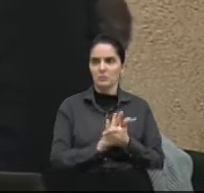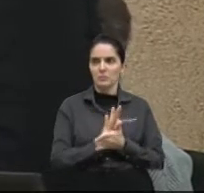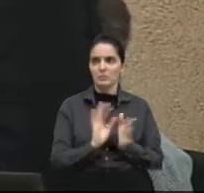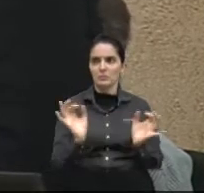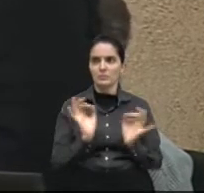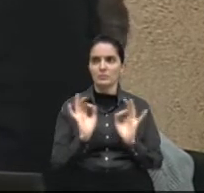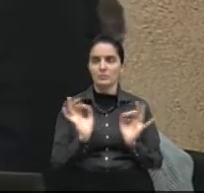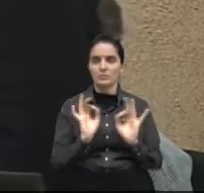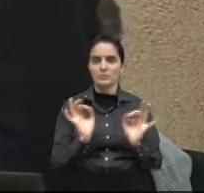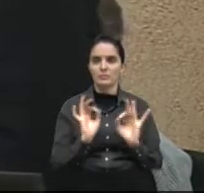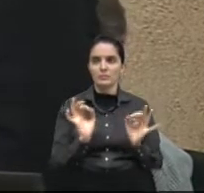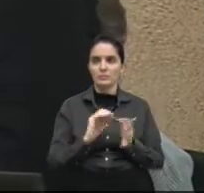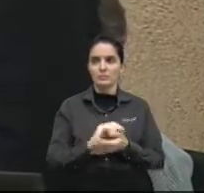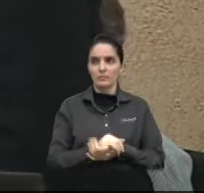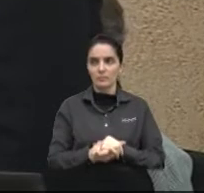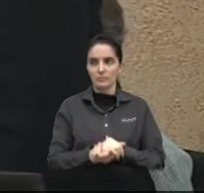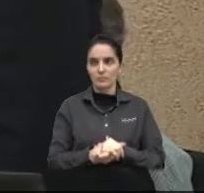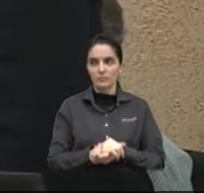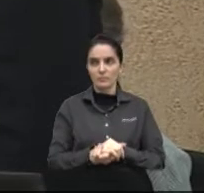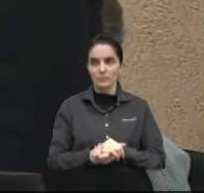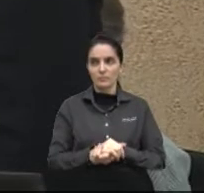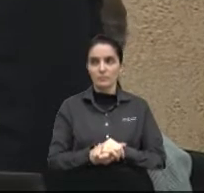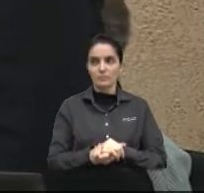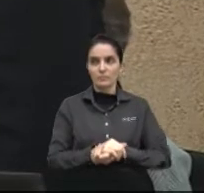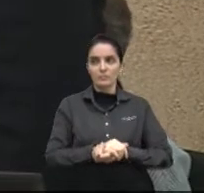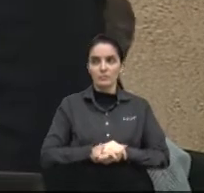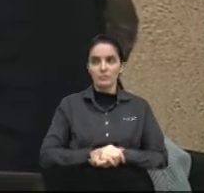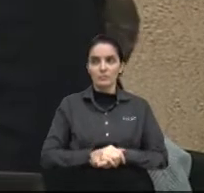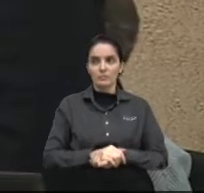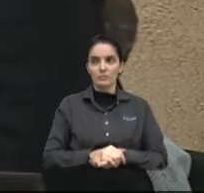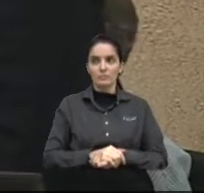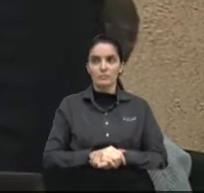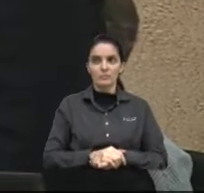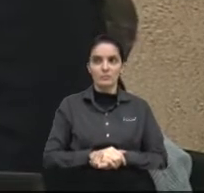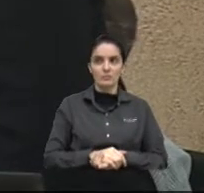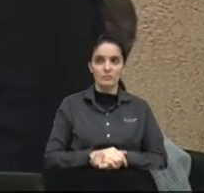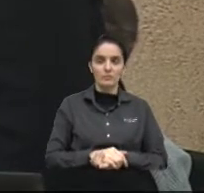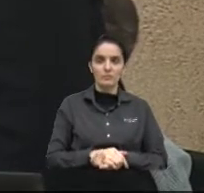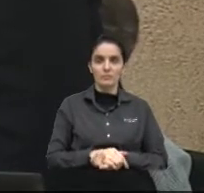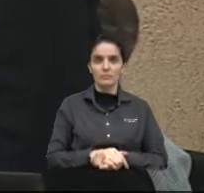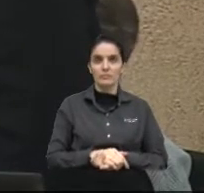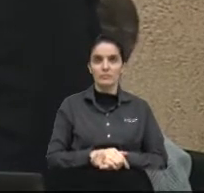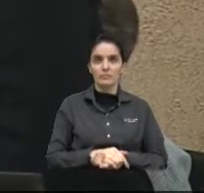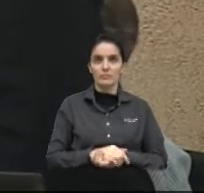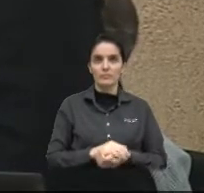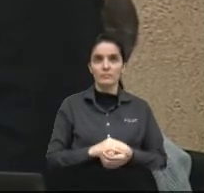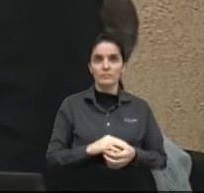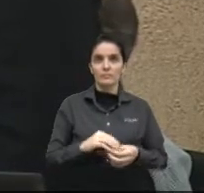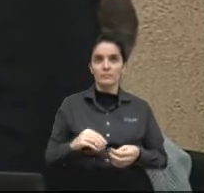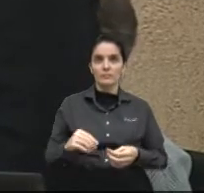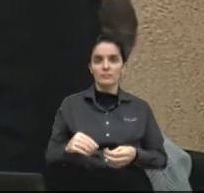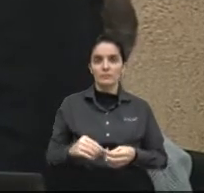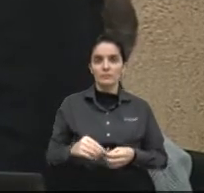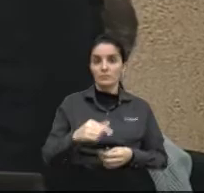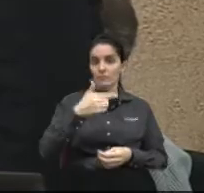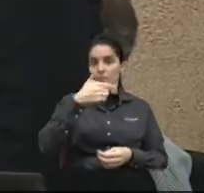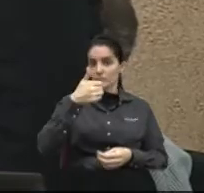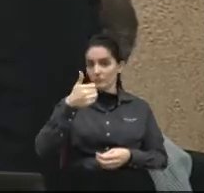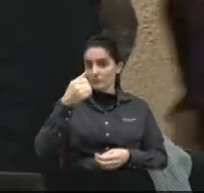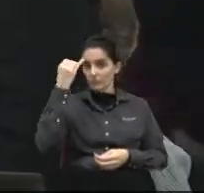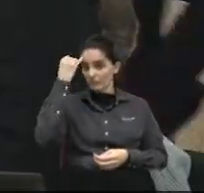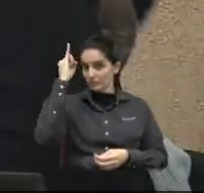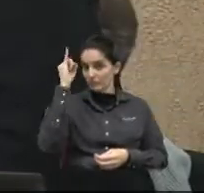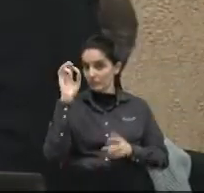importante como uma vez a vereadora disse que o parlamento precisa parar lá e aqui nós somos 21 vereadores com 20 uma ideia diferente sim